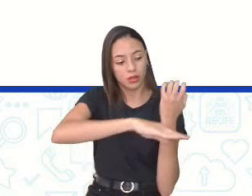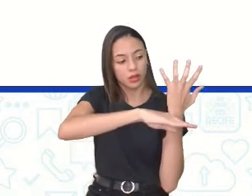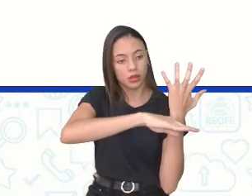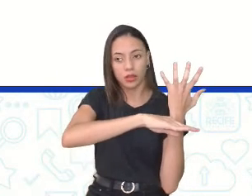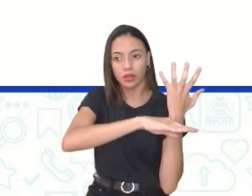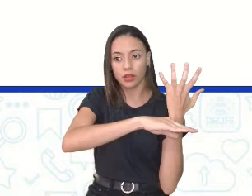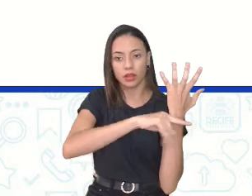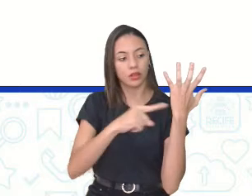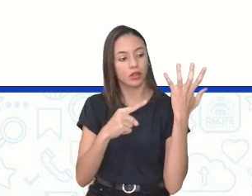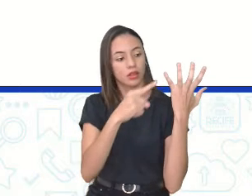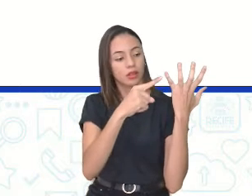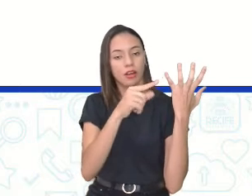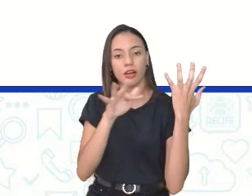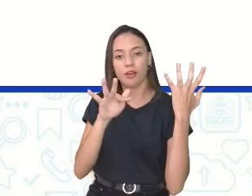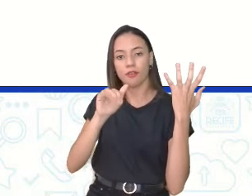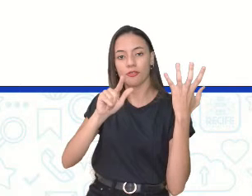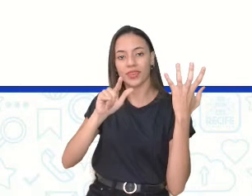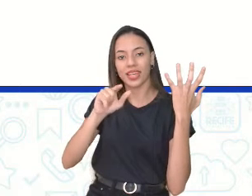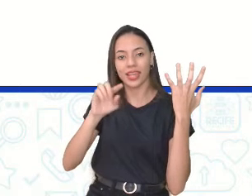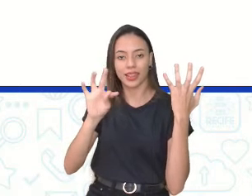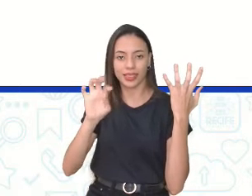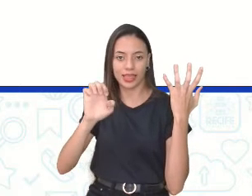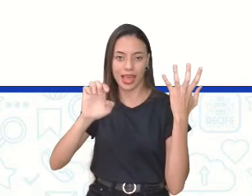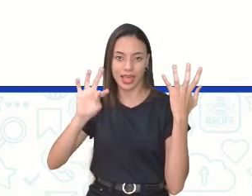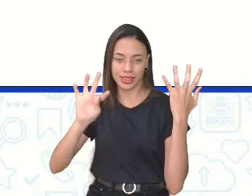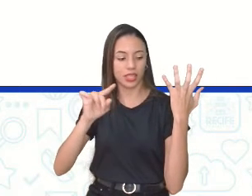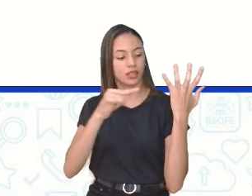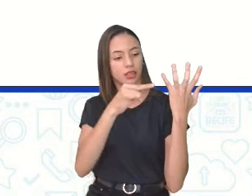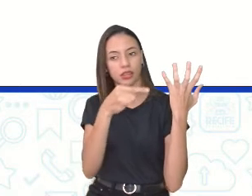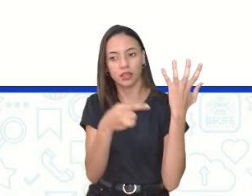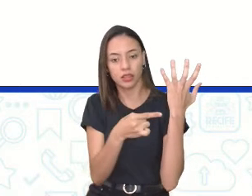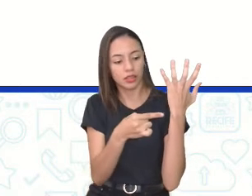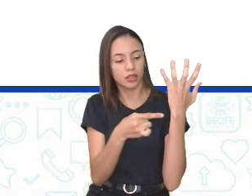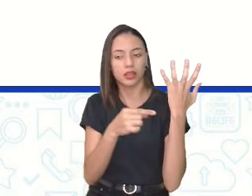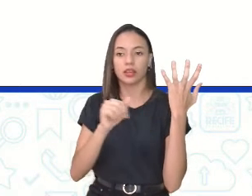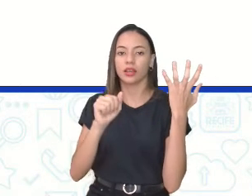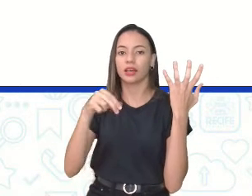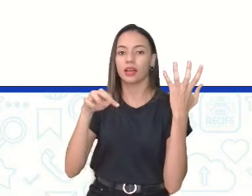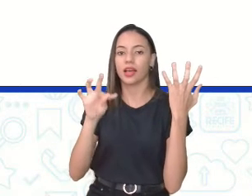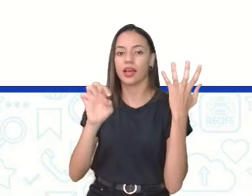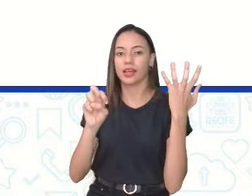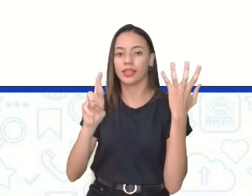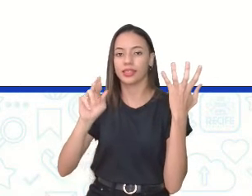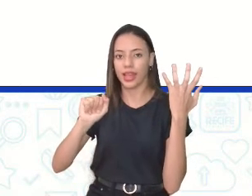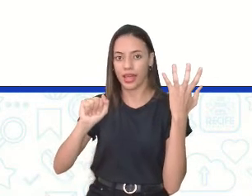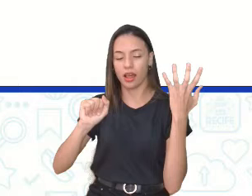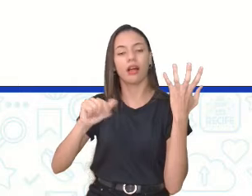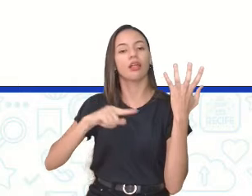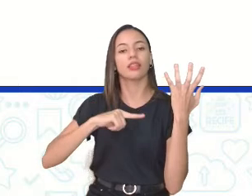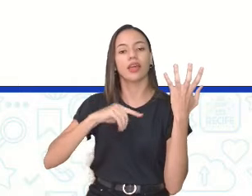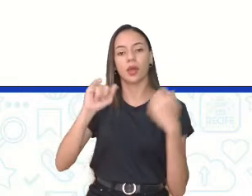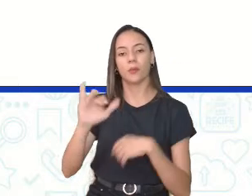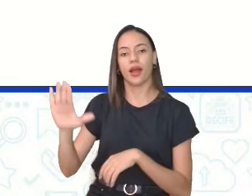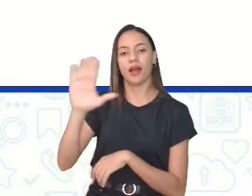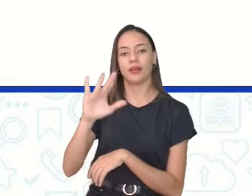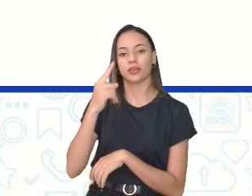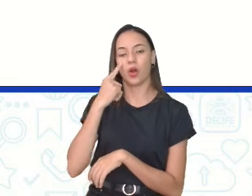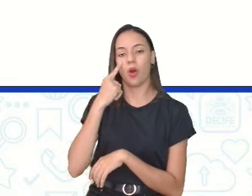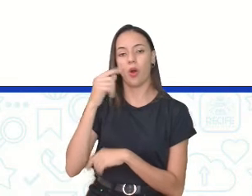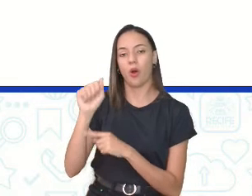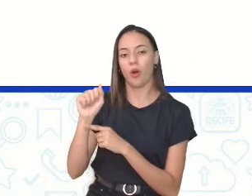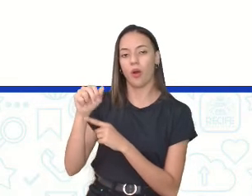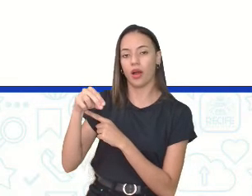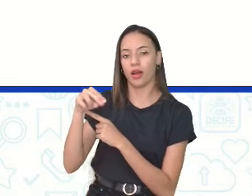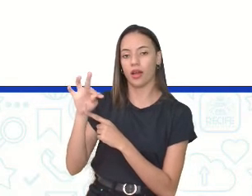para a antera, né? E aí temos a figura, ela desenhadinha, e também temos a foto, né, de uma antera